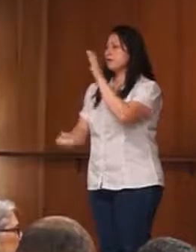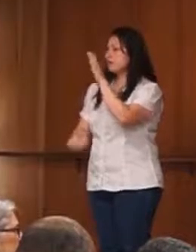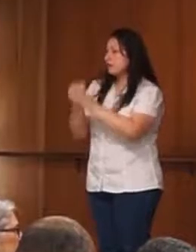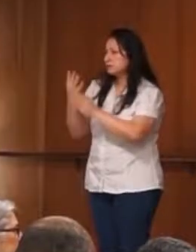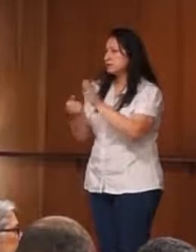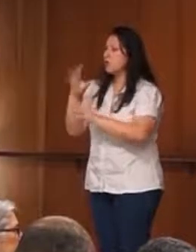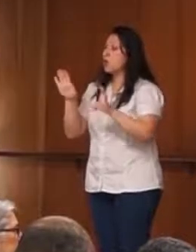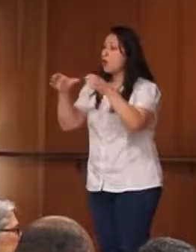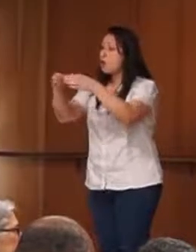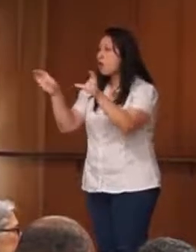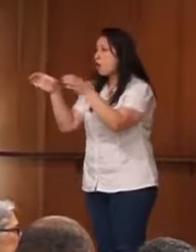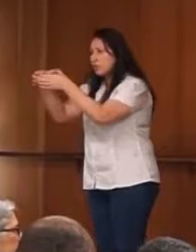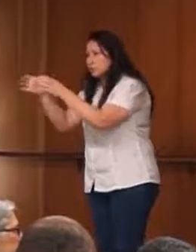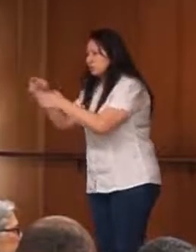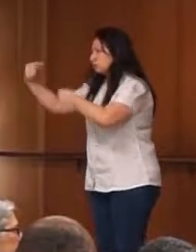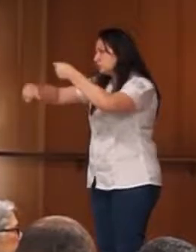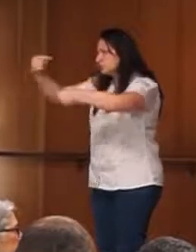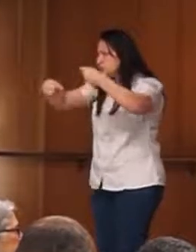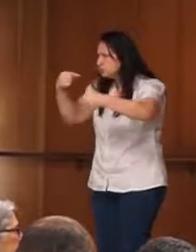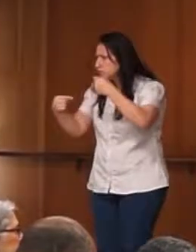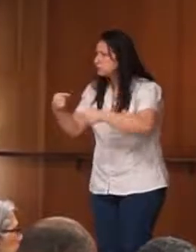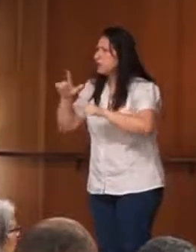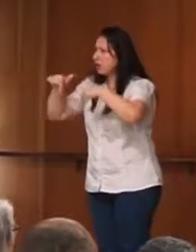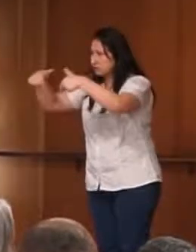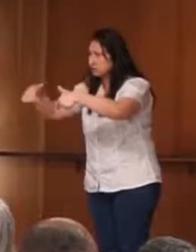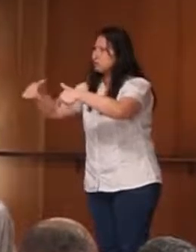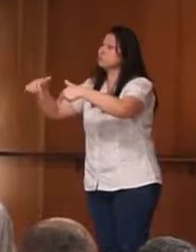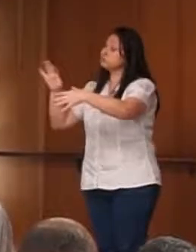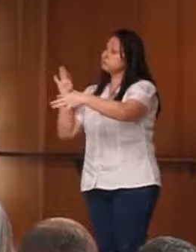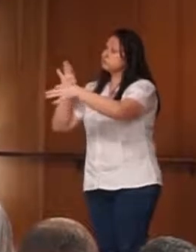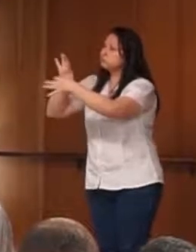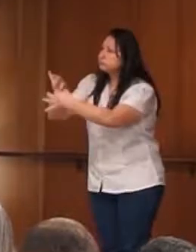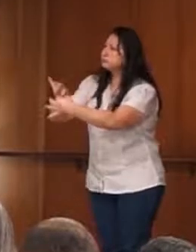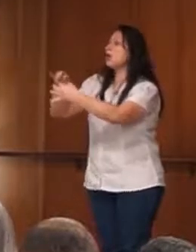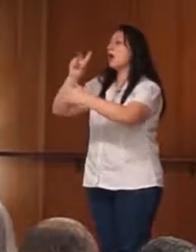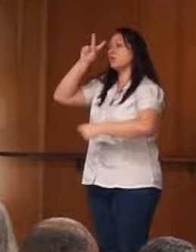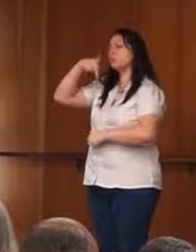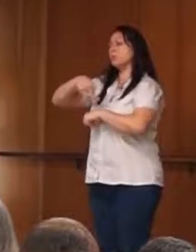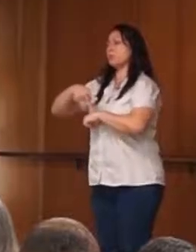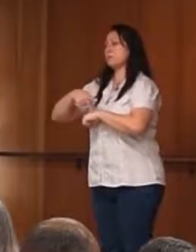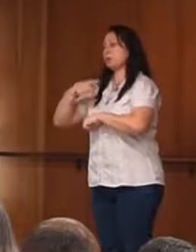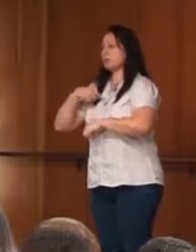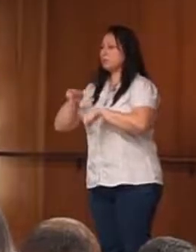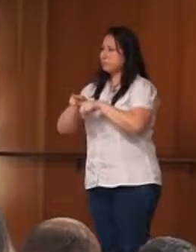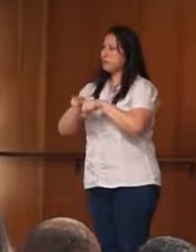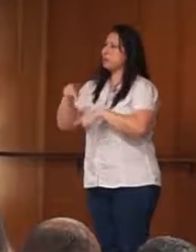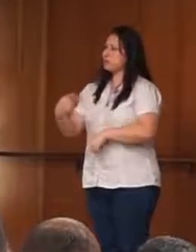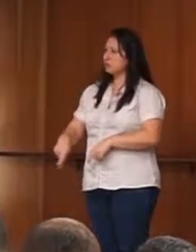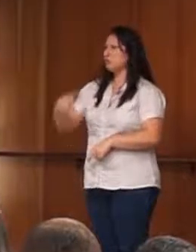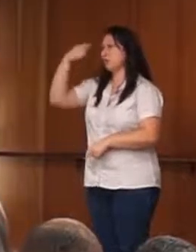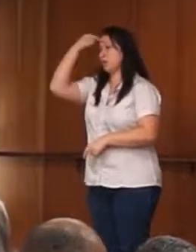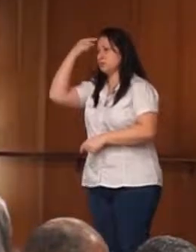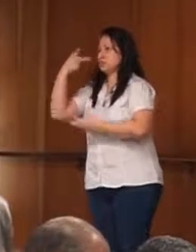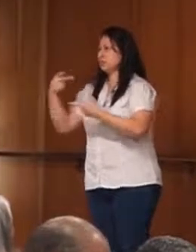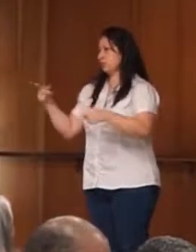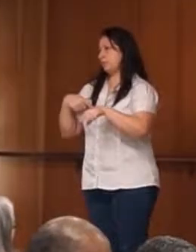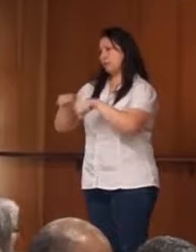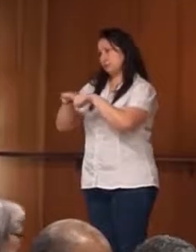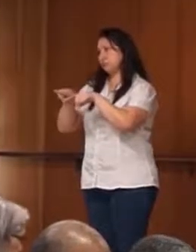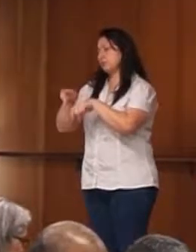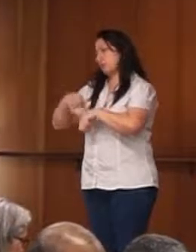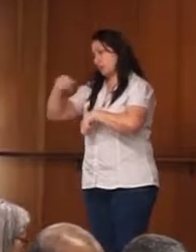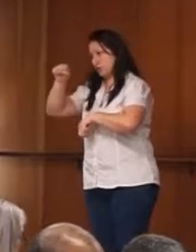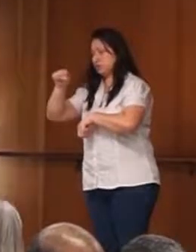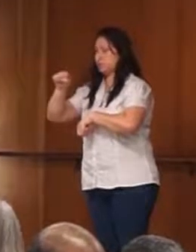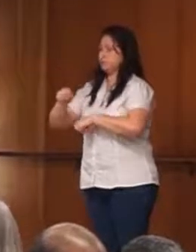nas universidades para a discussão de ações em consonância com a autonomia universitária e o mérito acadêmico. A coordenação